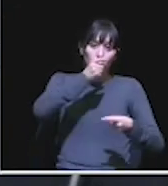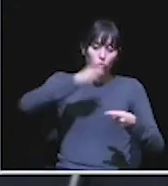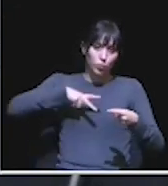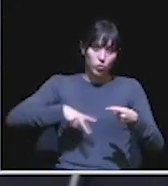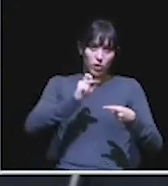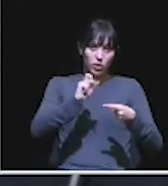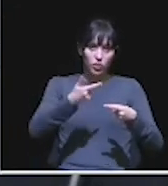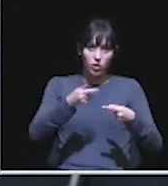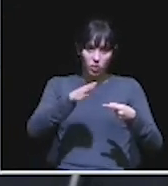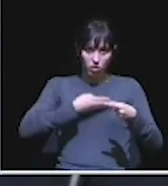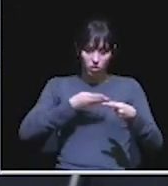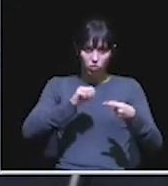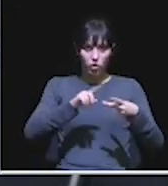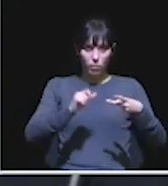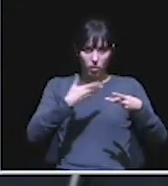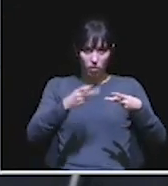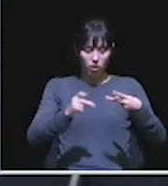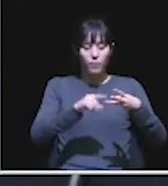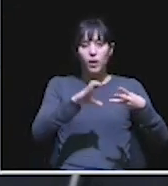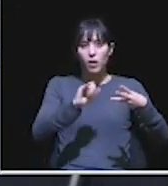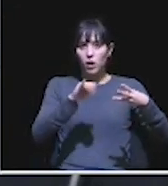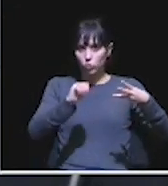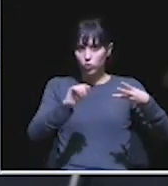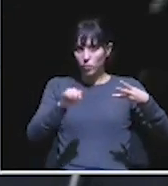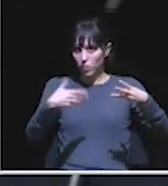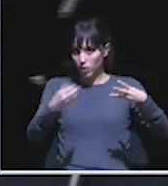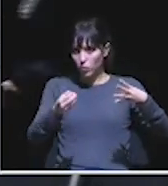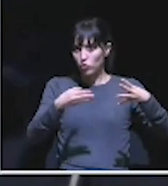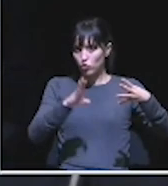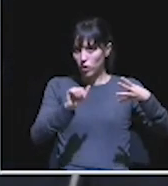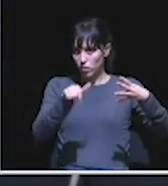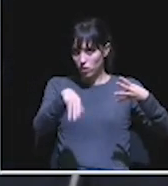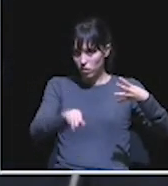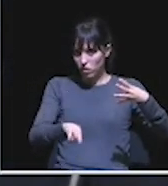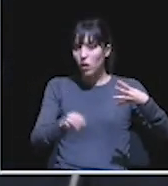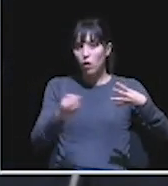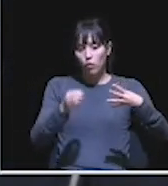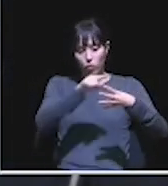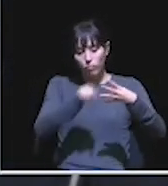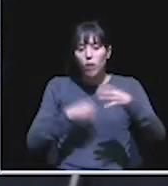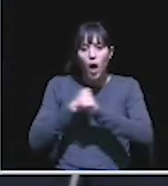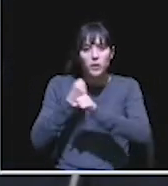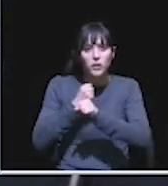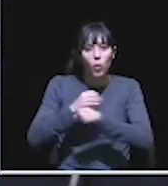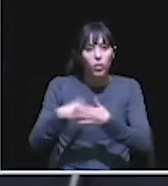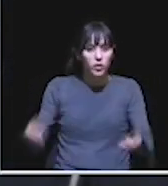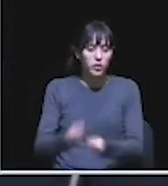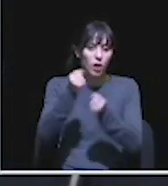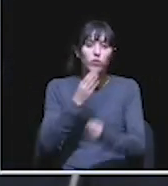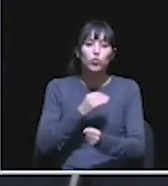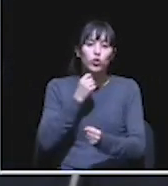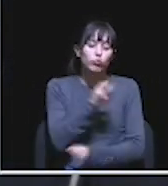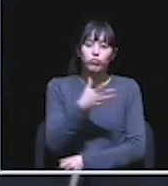Sousa Mendes, Alberto Teixeira Branquinho, Carlos Sampaio Garrido e Joaquim Carreira, que com a sua ação permitiram a sobrevivência de milhares de judeus